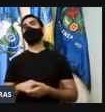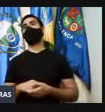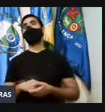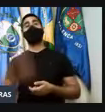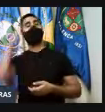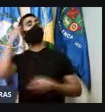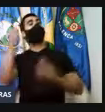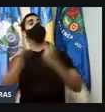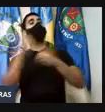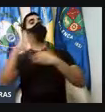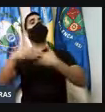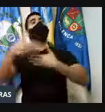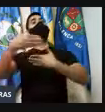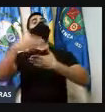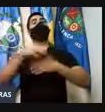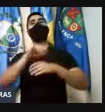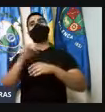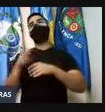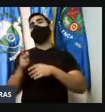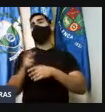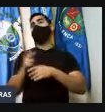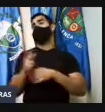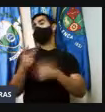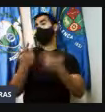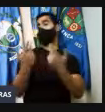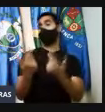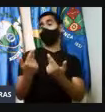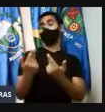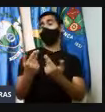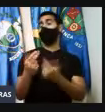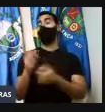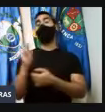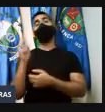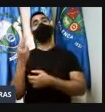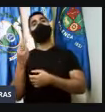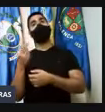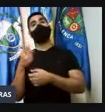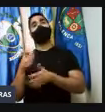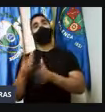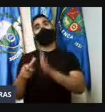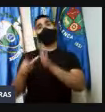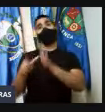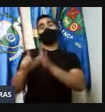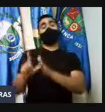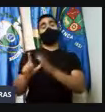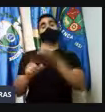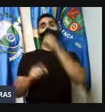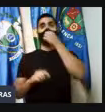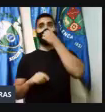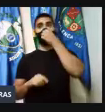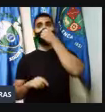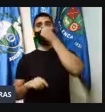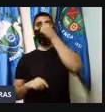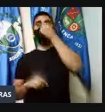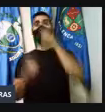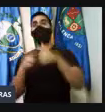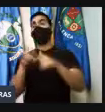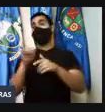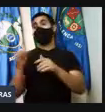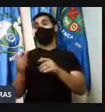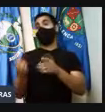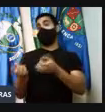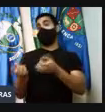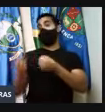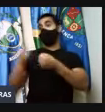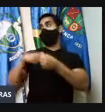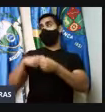coisas, se deixa as coisas acontecer do jeito que está, ou dá uma recolhida, porque se não der uma recolhida,